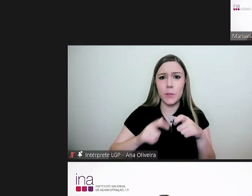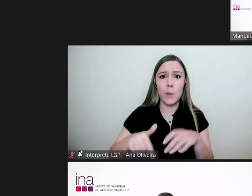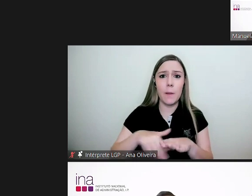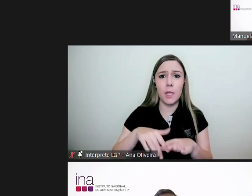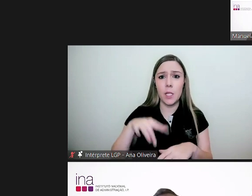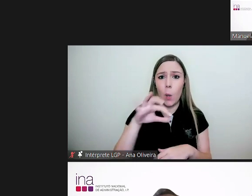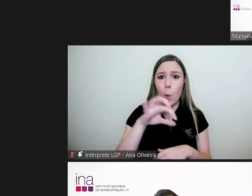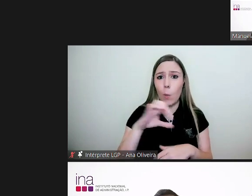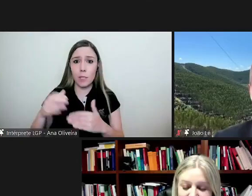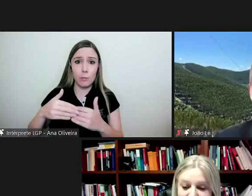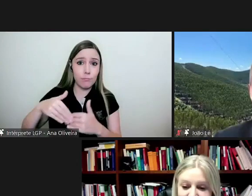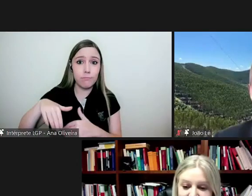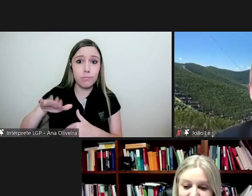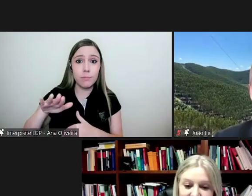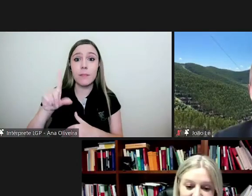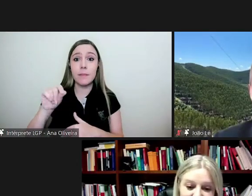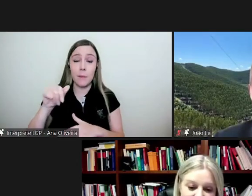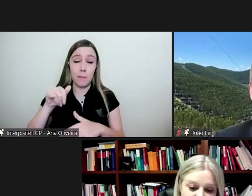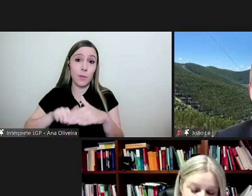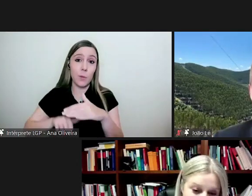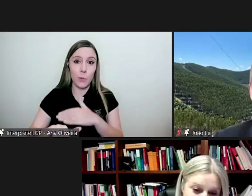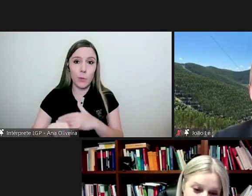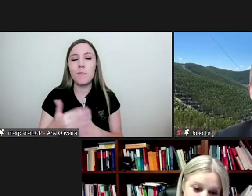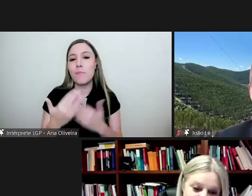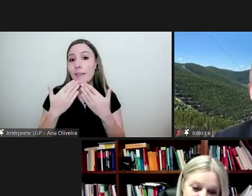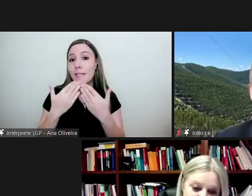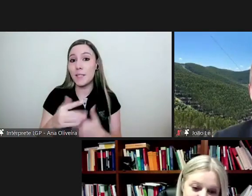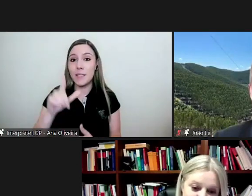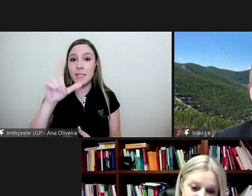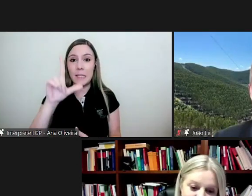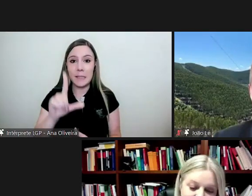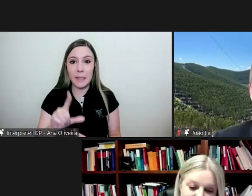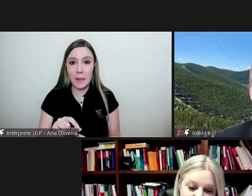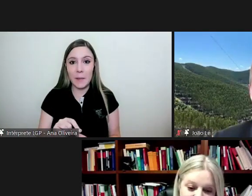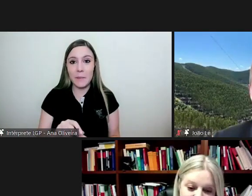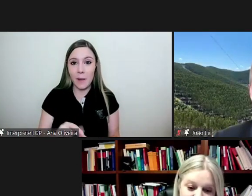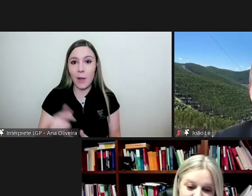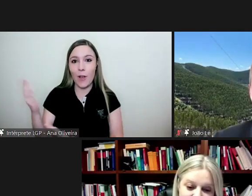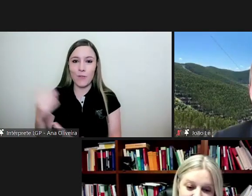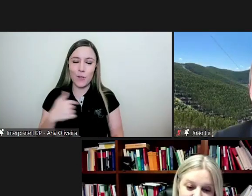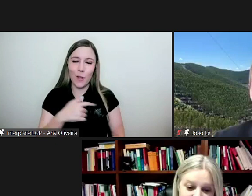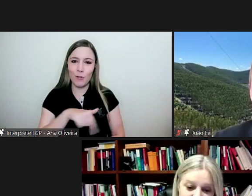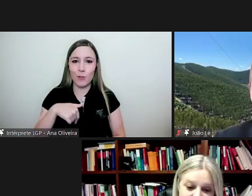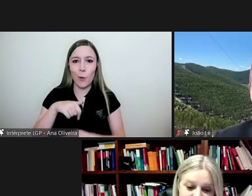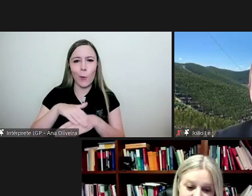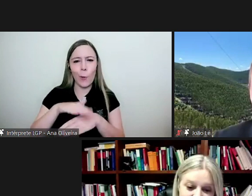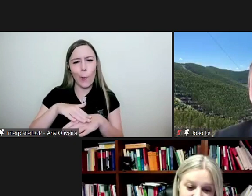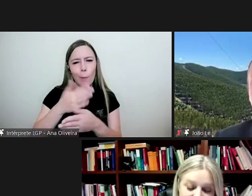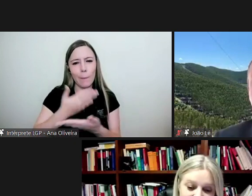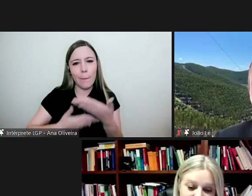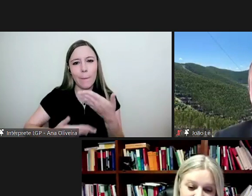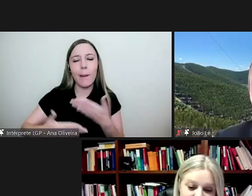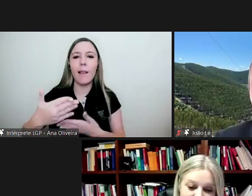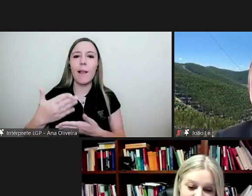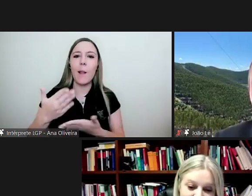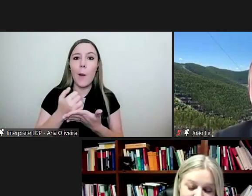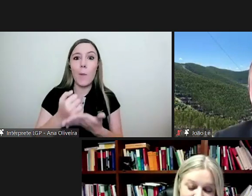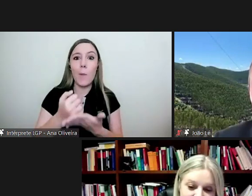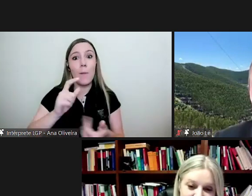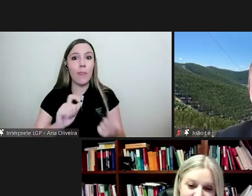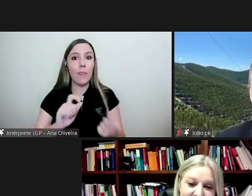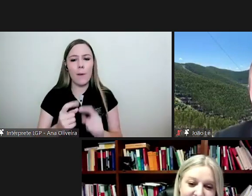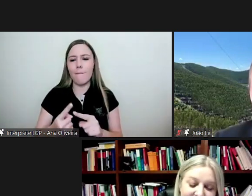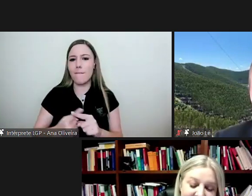participantes em sala e no YouTube. Agradecemos também aos nossos distintos convidados pela partilha e contributo para este debate tão